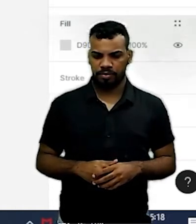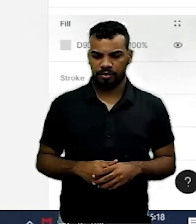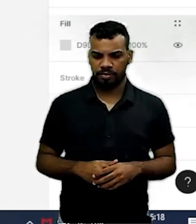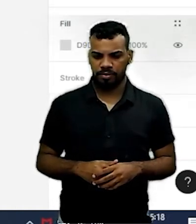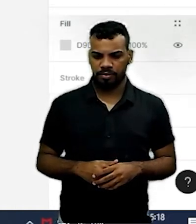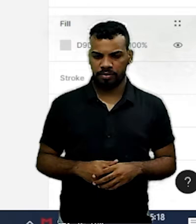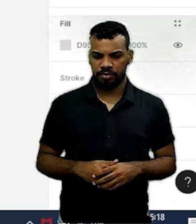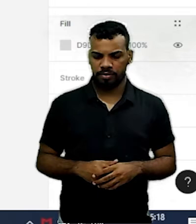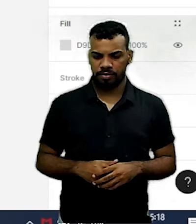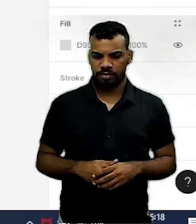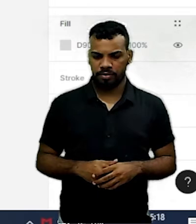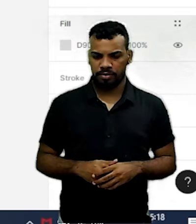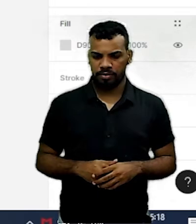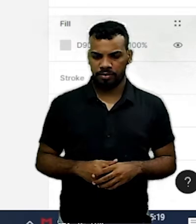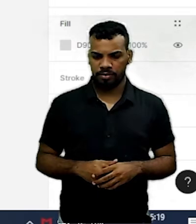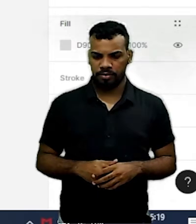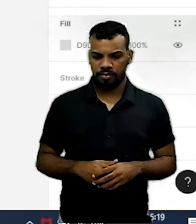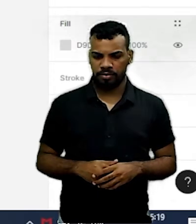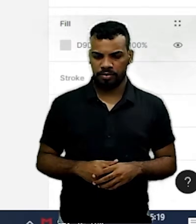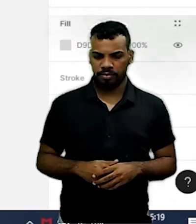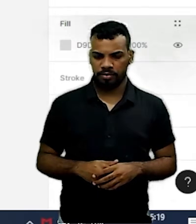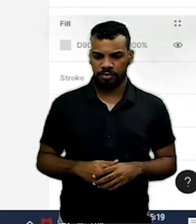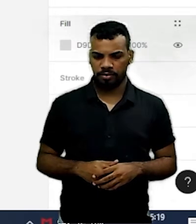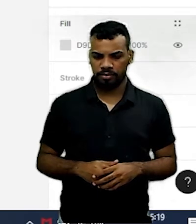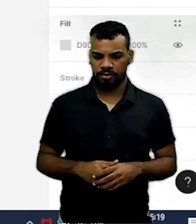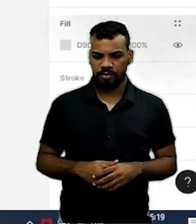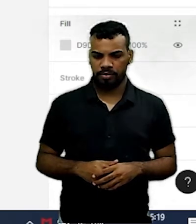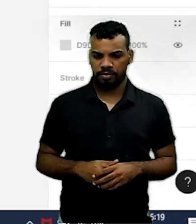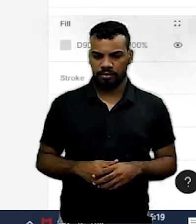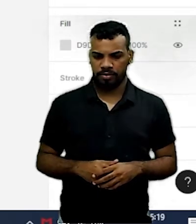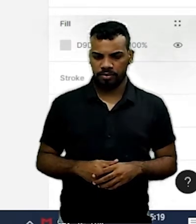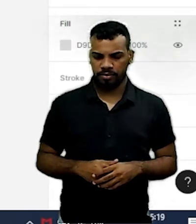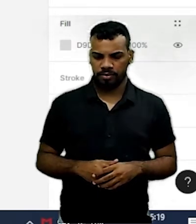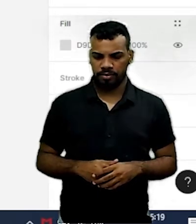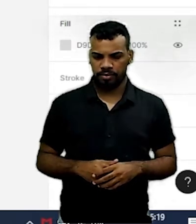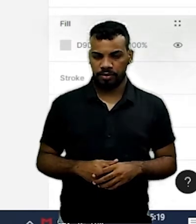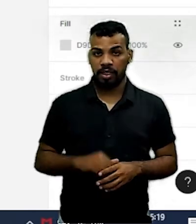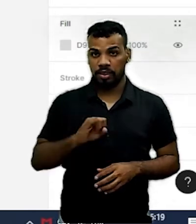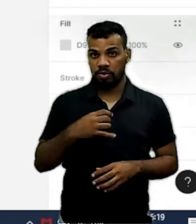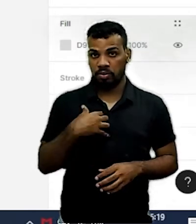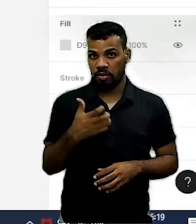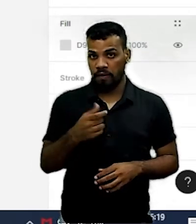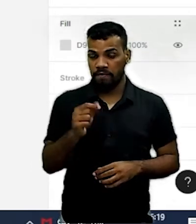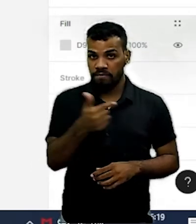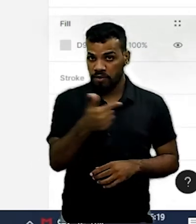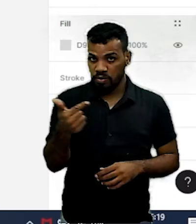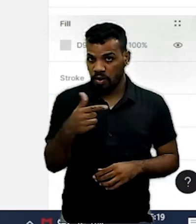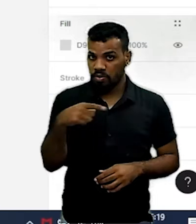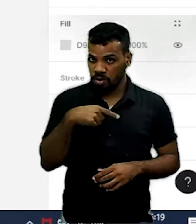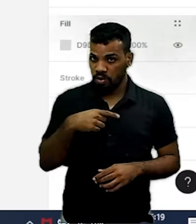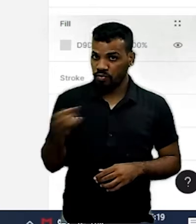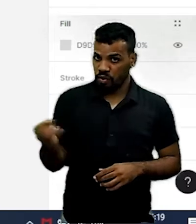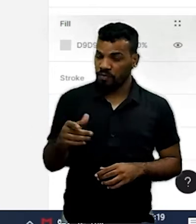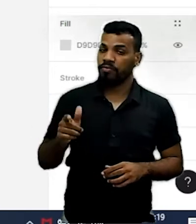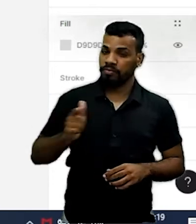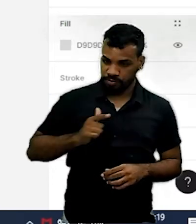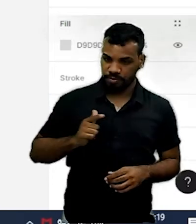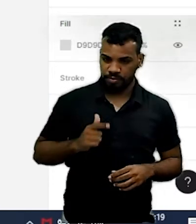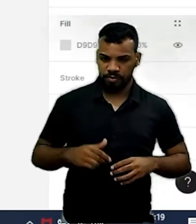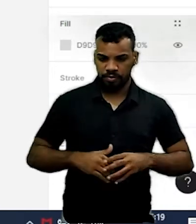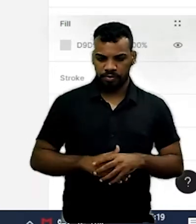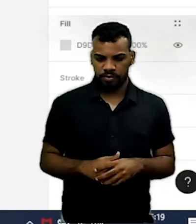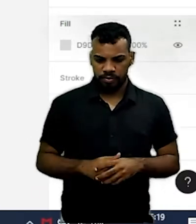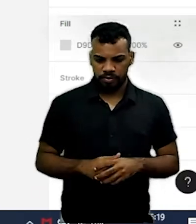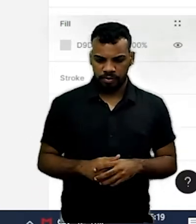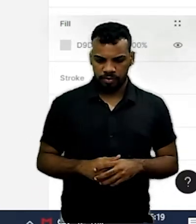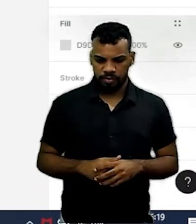Se eu quiser, não sei, com 22 lados, ele faz. Faz quantos lados eu quiser, dentro aqui